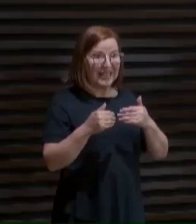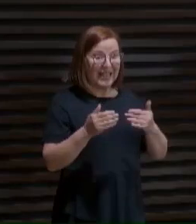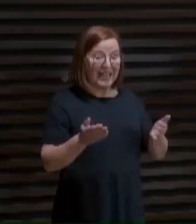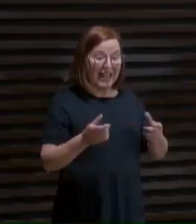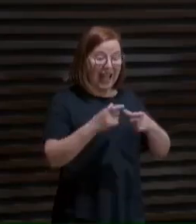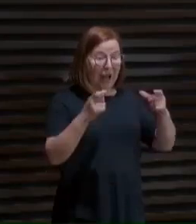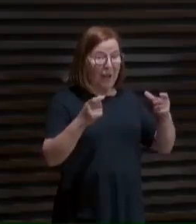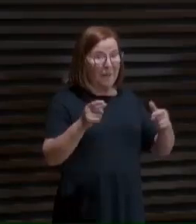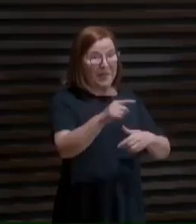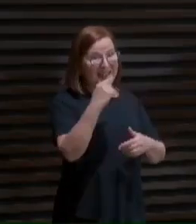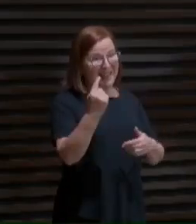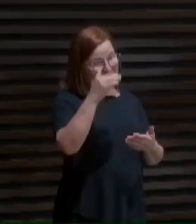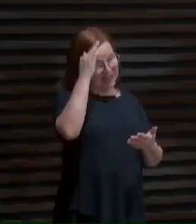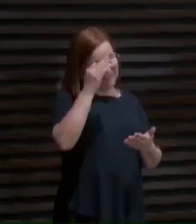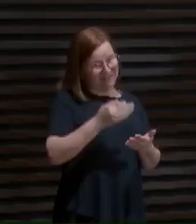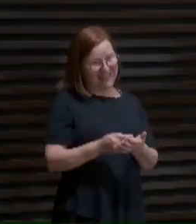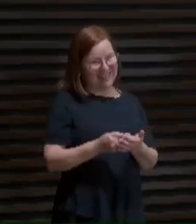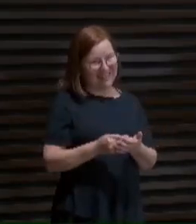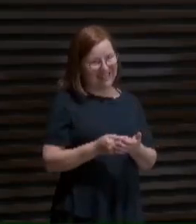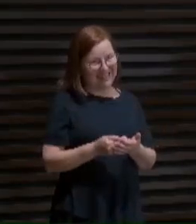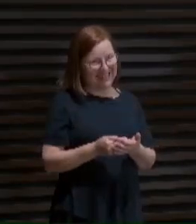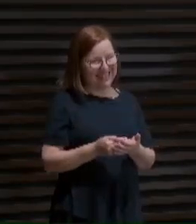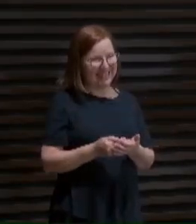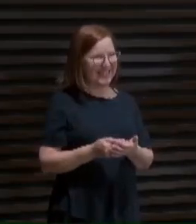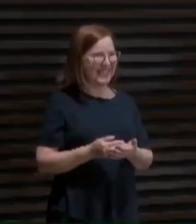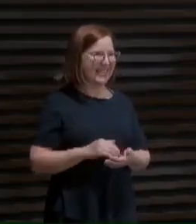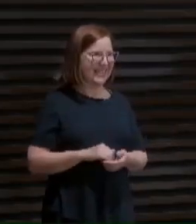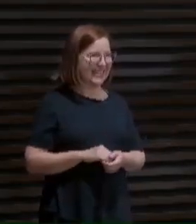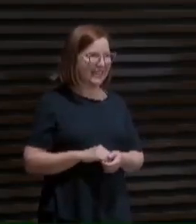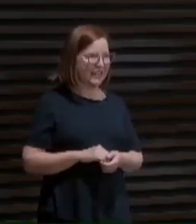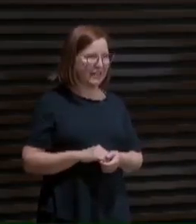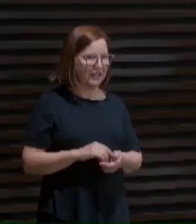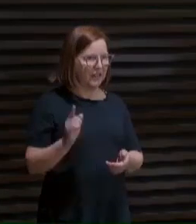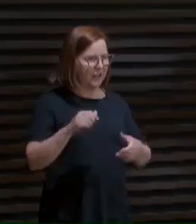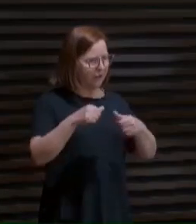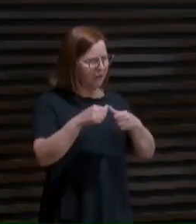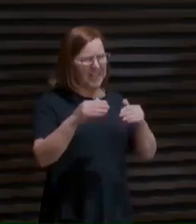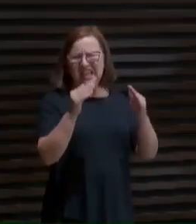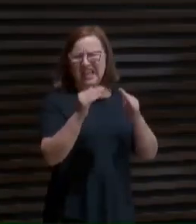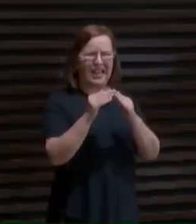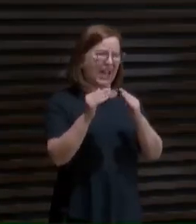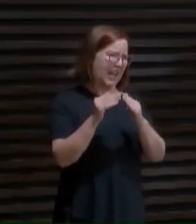estiver, a fé vai se manifestar. Não fique em casa.